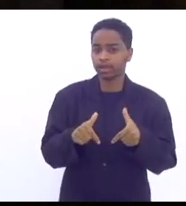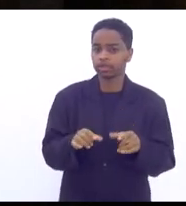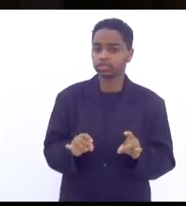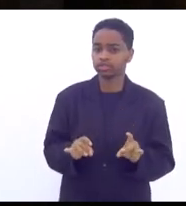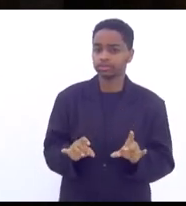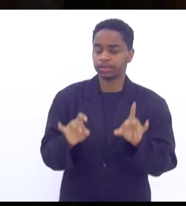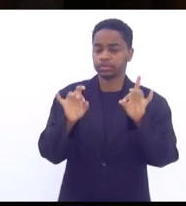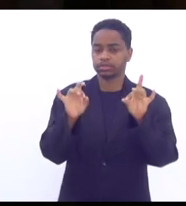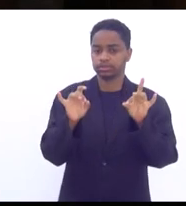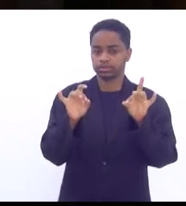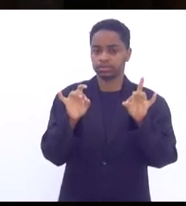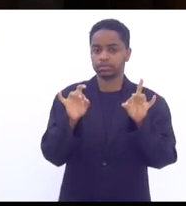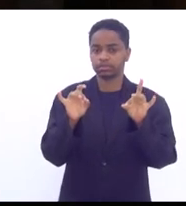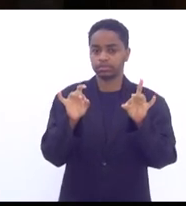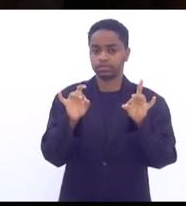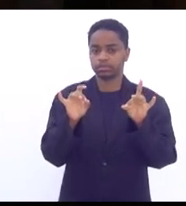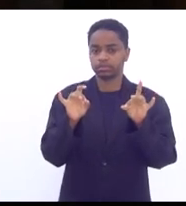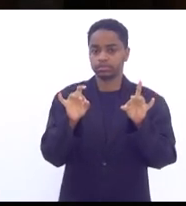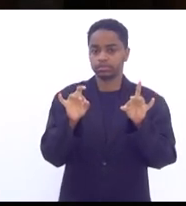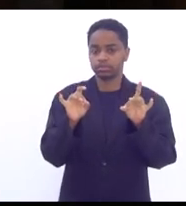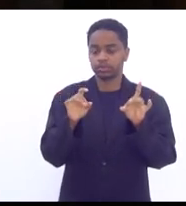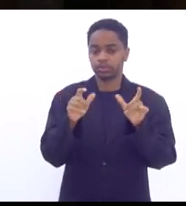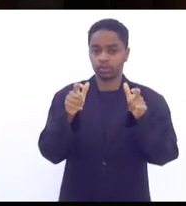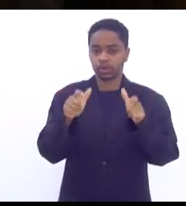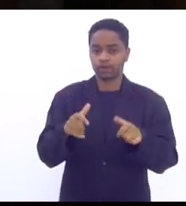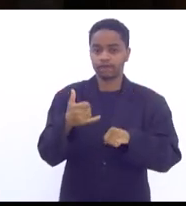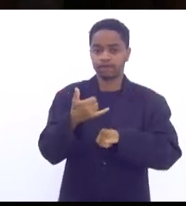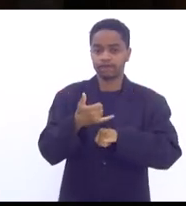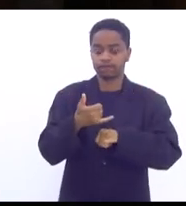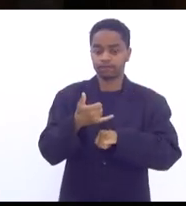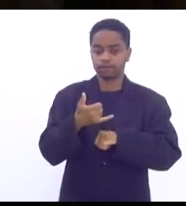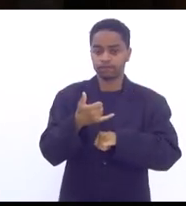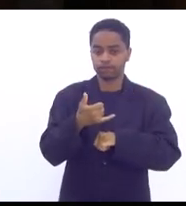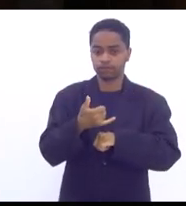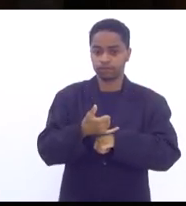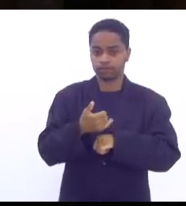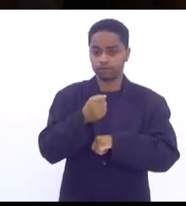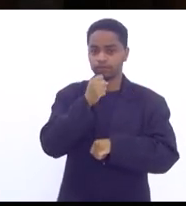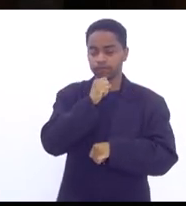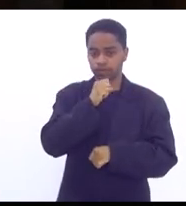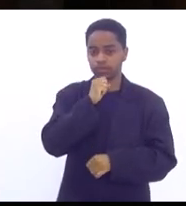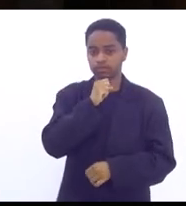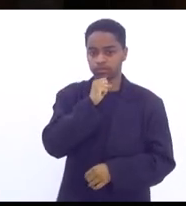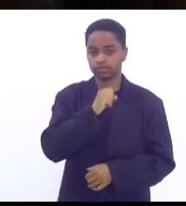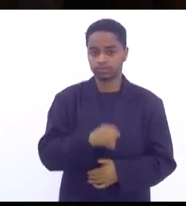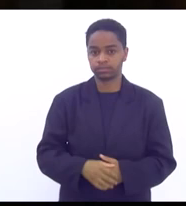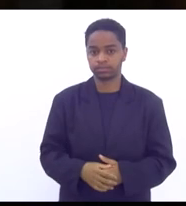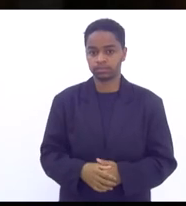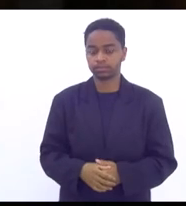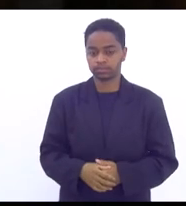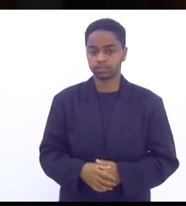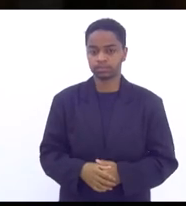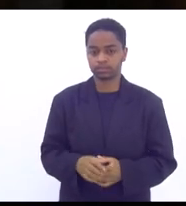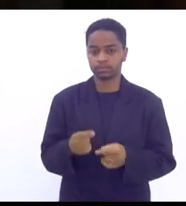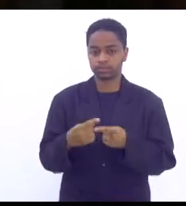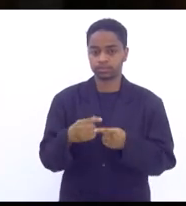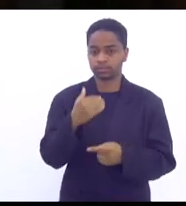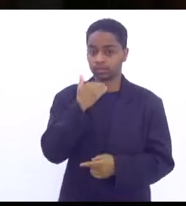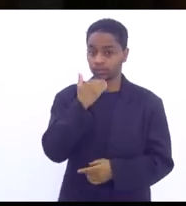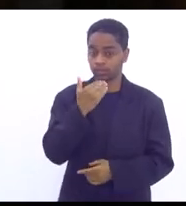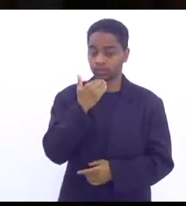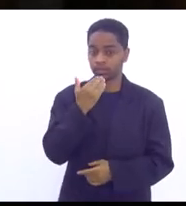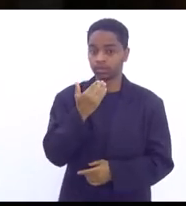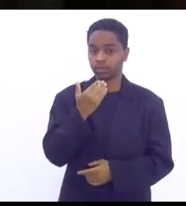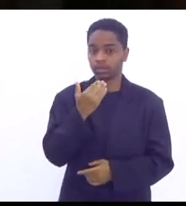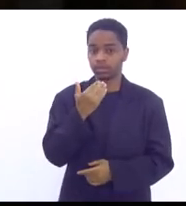especiais nos ferros velhos à noite. Não adianta no período